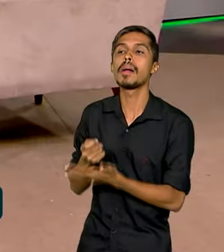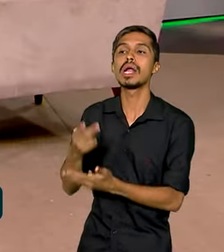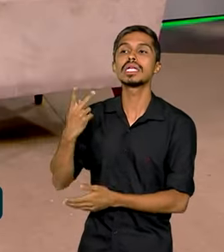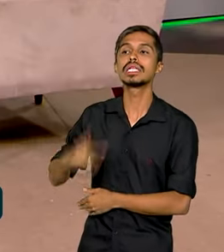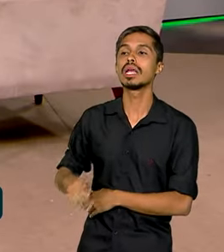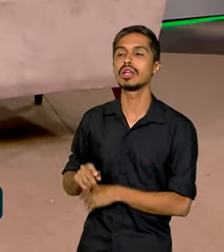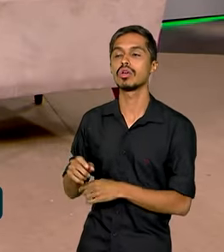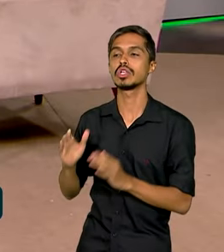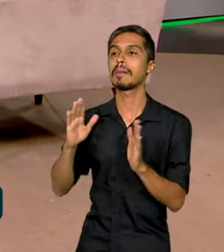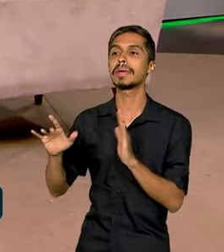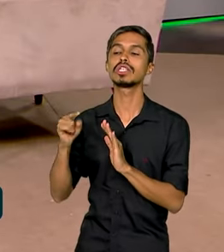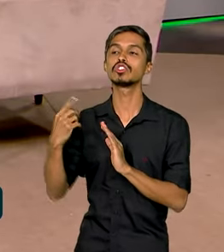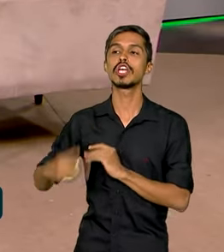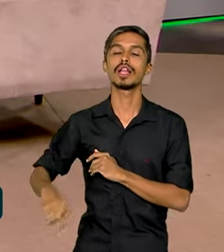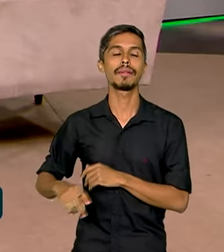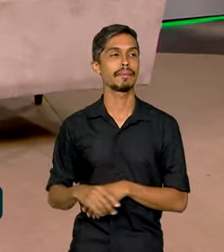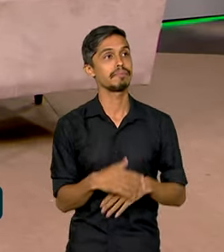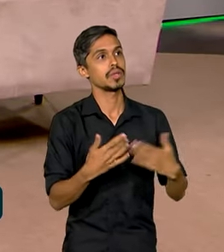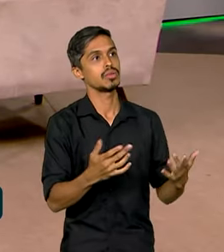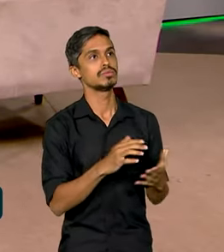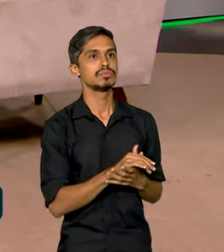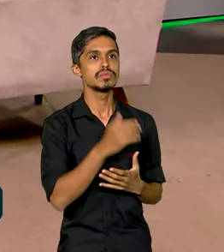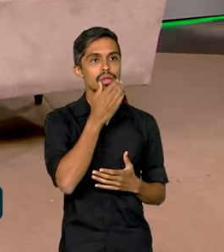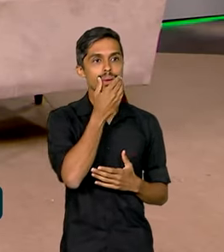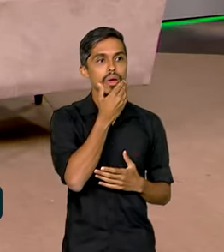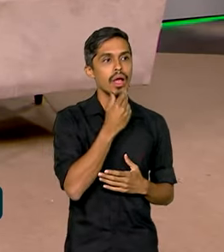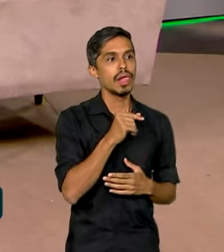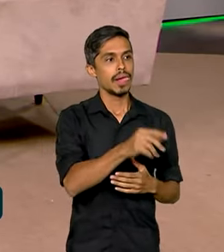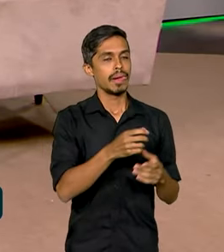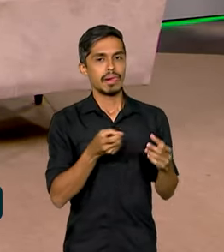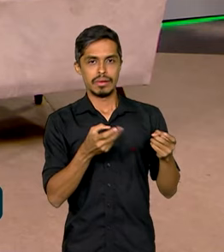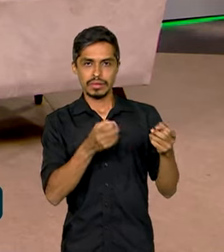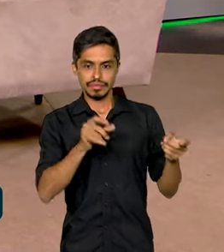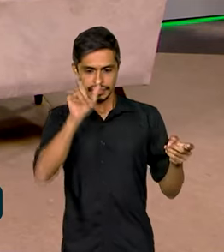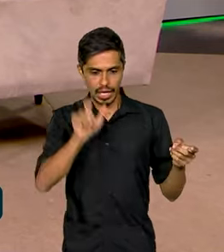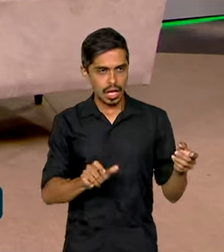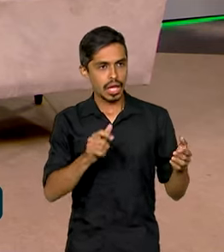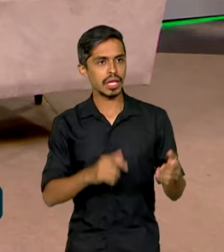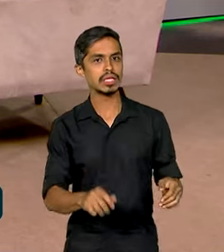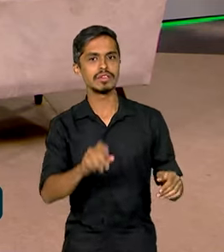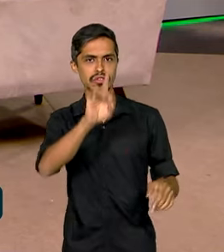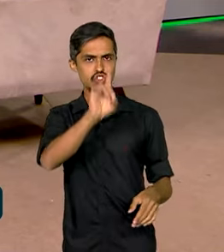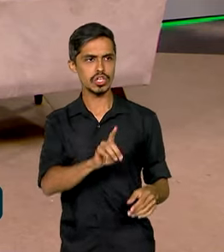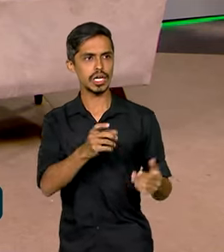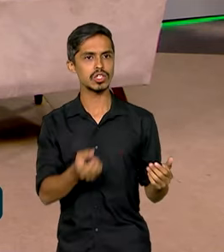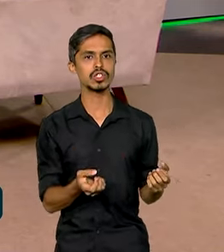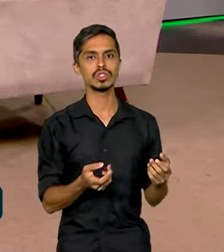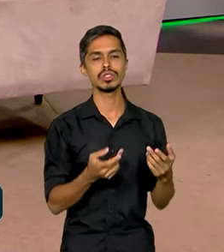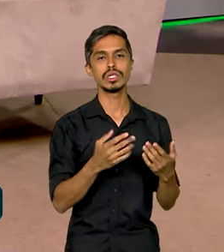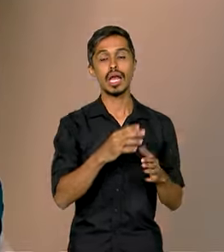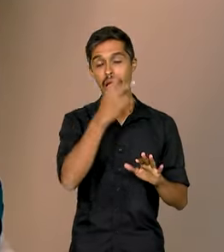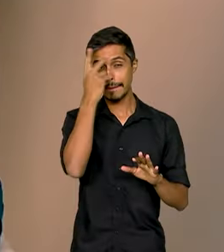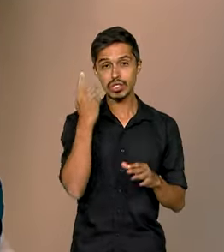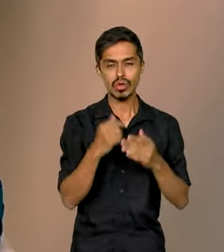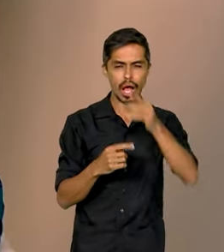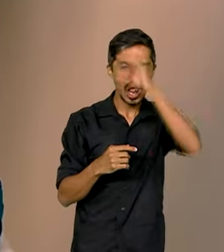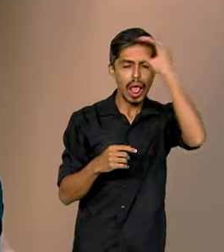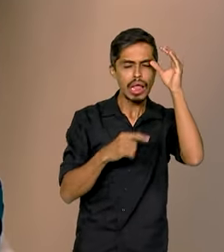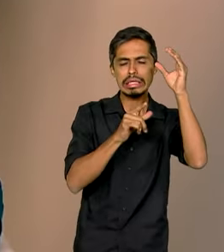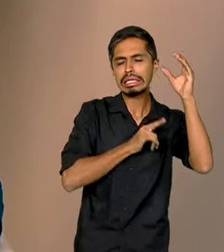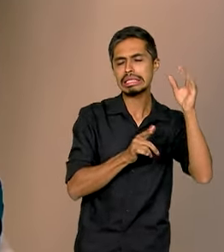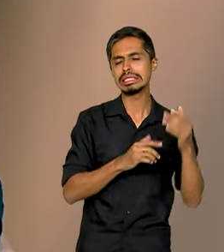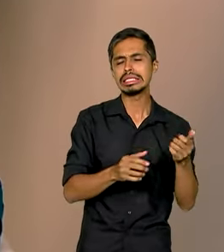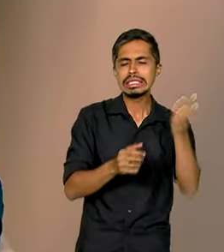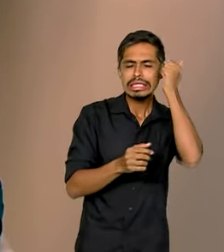os prazos que ele tem para cumprir bom na medida que o consumidor exerce o seu direito de de arrependimento ele tem que fazer o